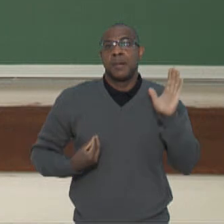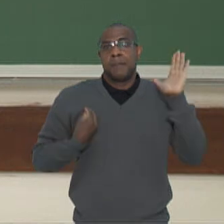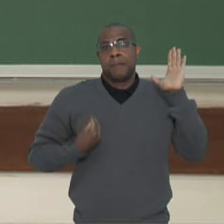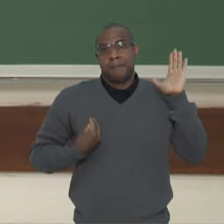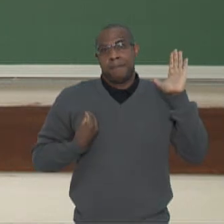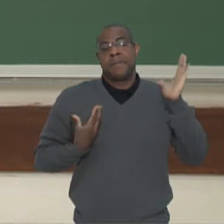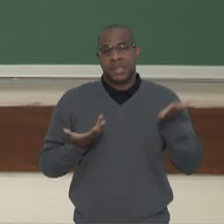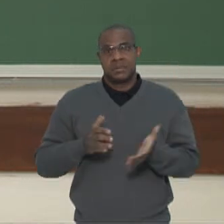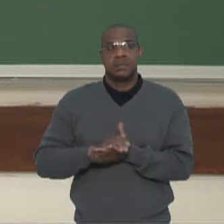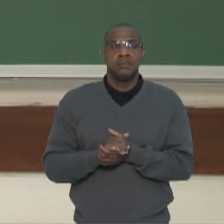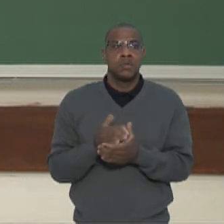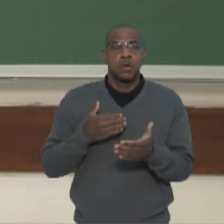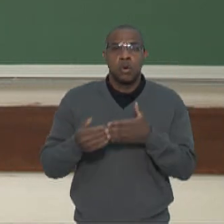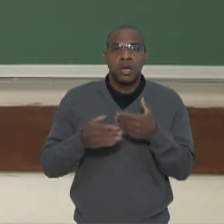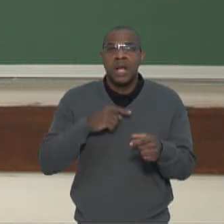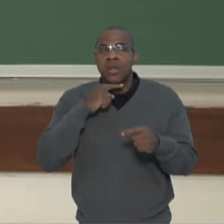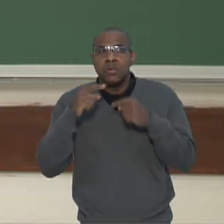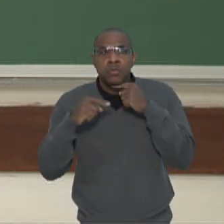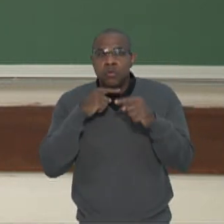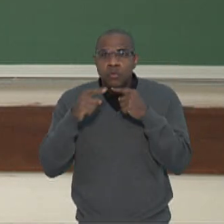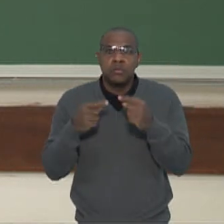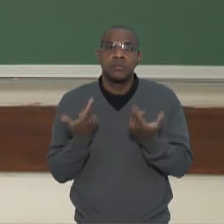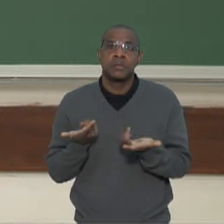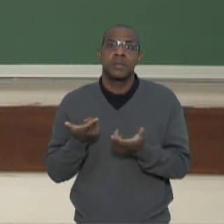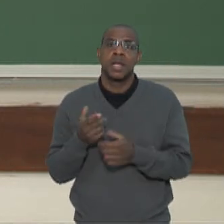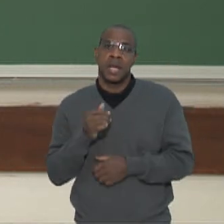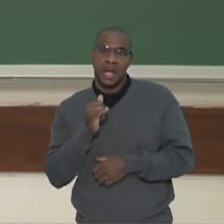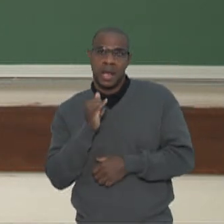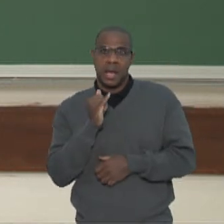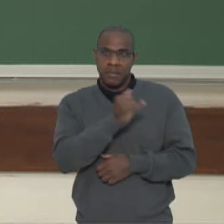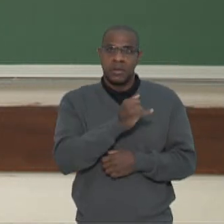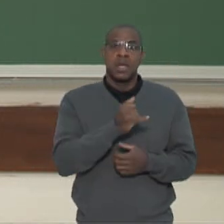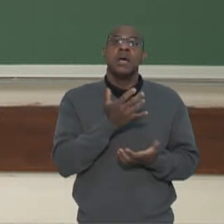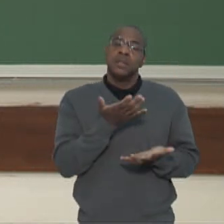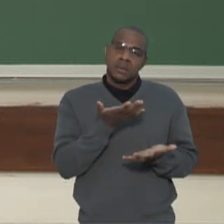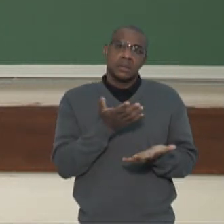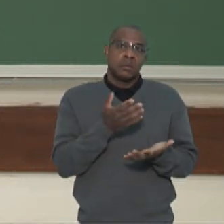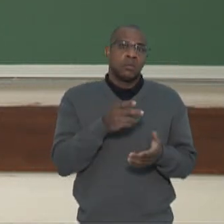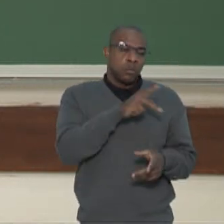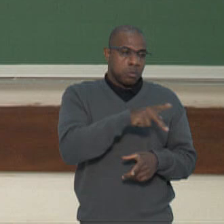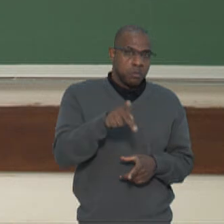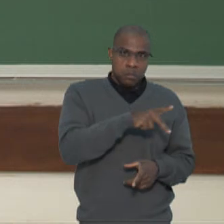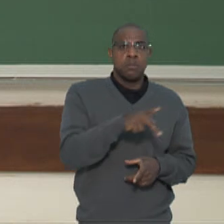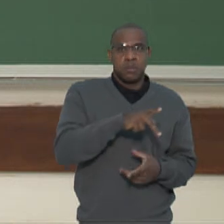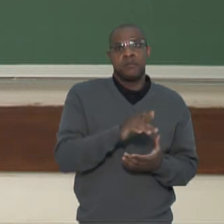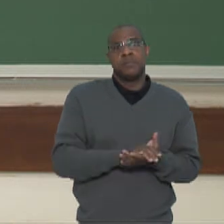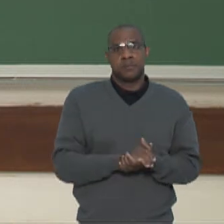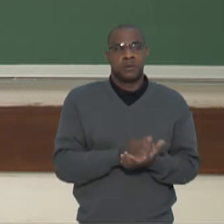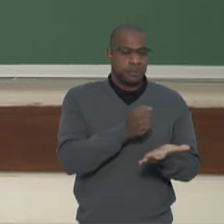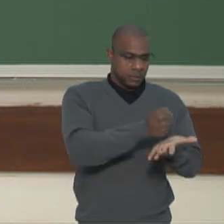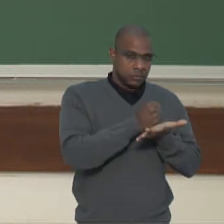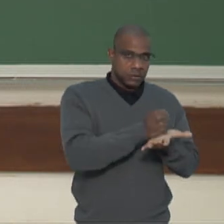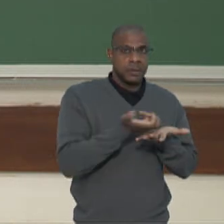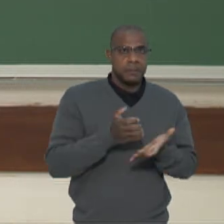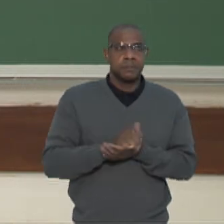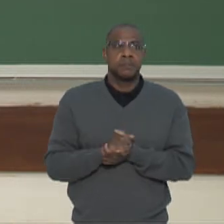vocês tenham alguma dúvida com relação a essa aula, entre em contato com o professor de vocês, pela secretaria do colégio